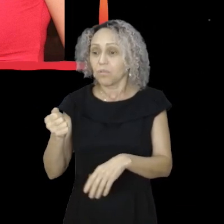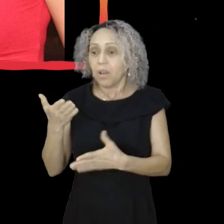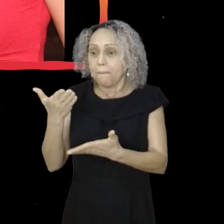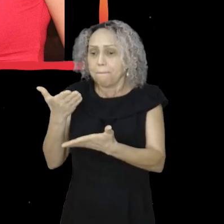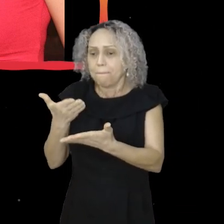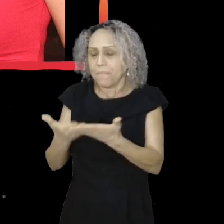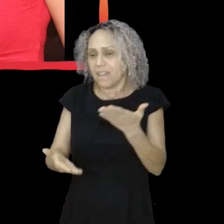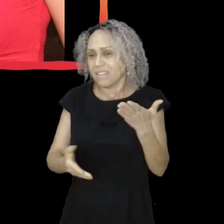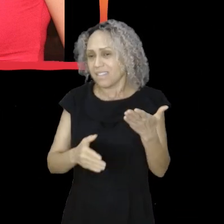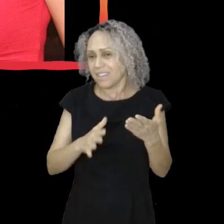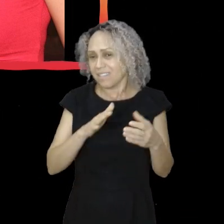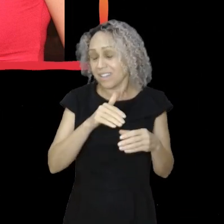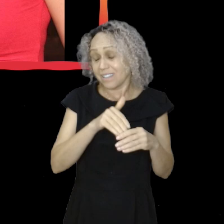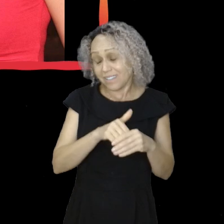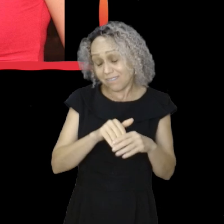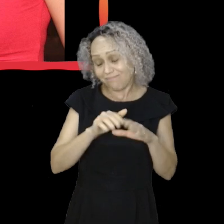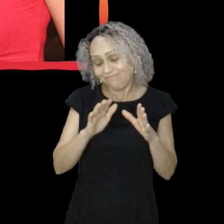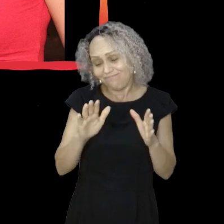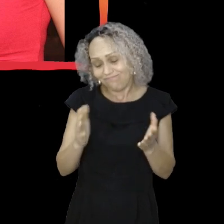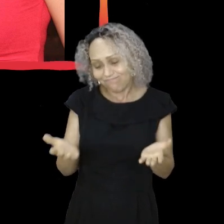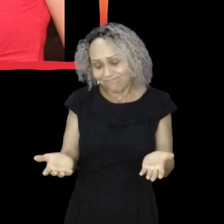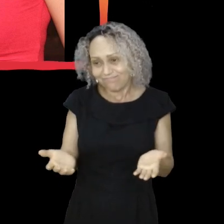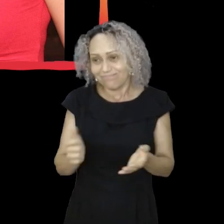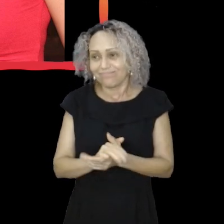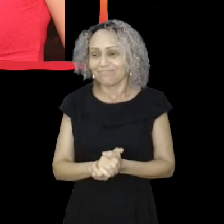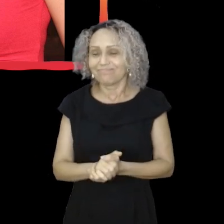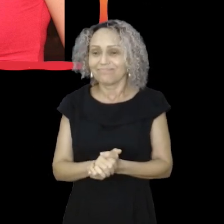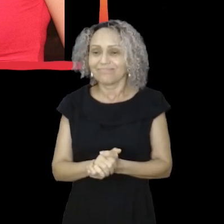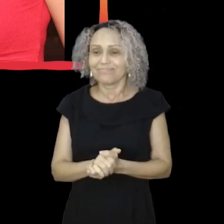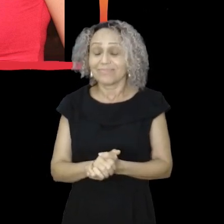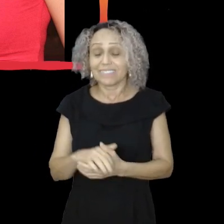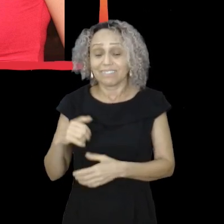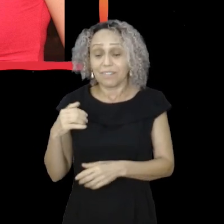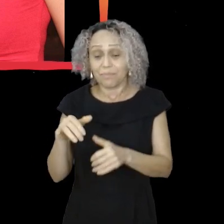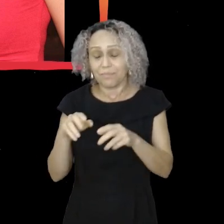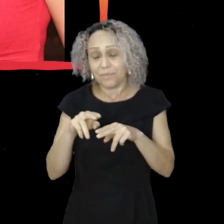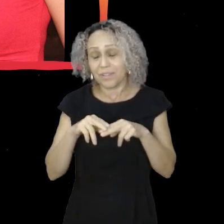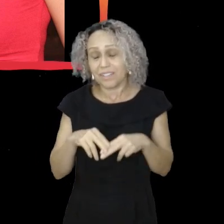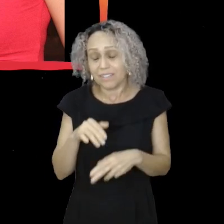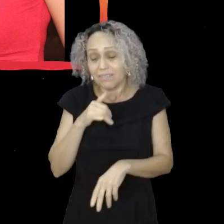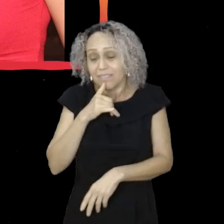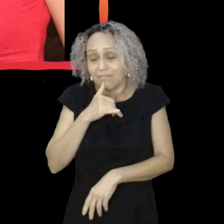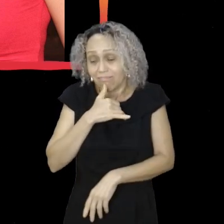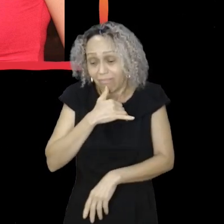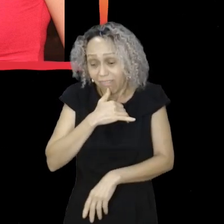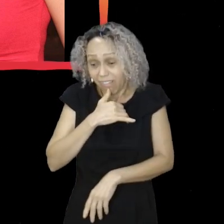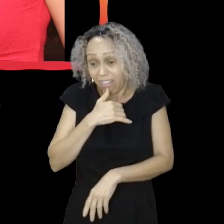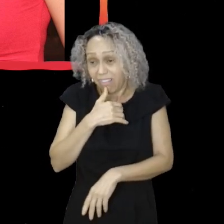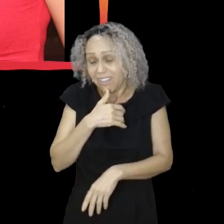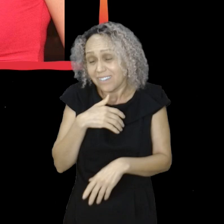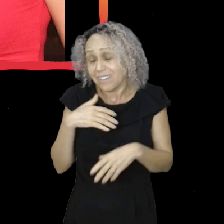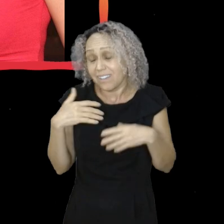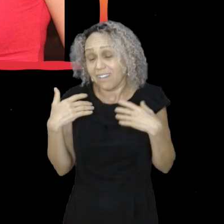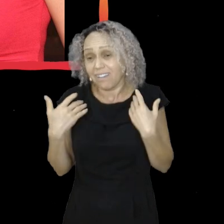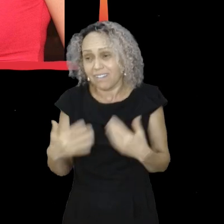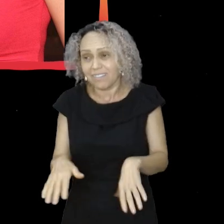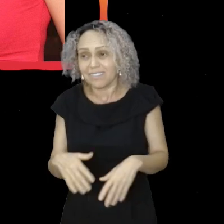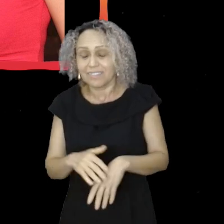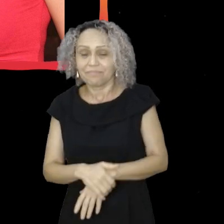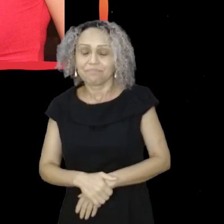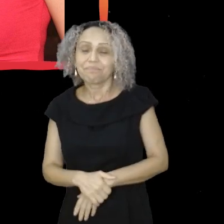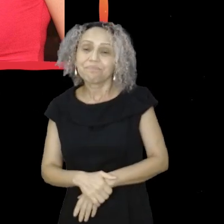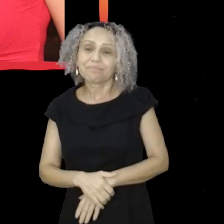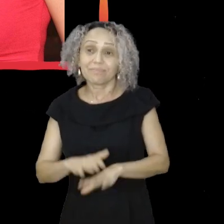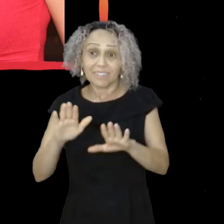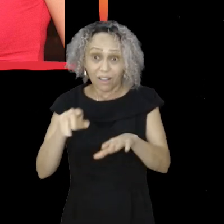Já não tava com uma mais cara séria, muito feliz. né? Mas pelo menos já pode pedir música, né? Que já foram 3 fotos aqui só no podcast